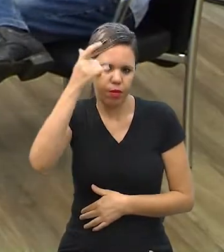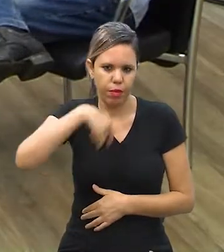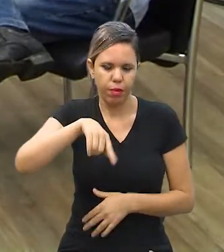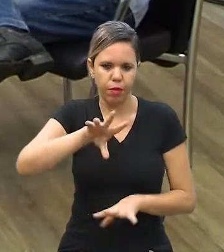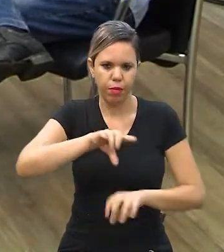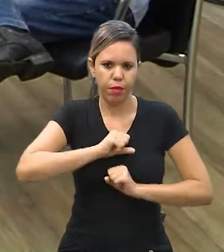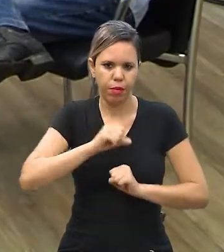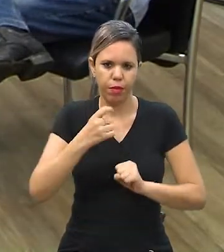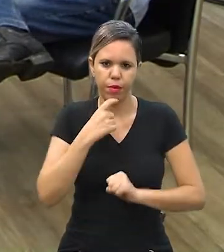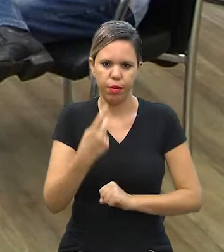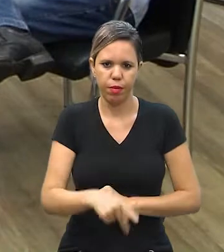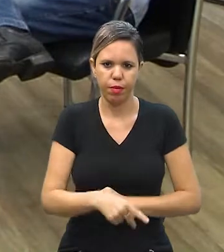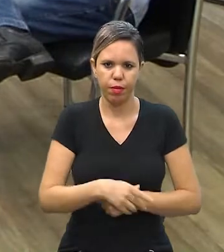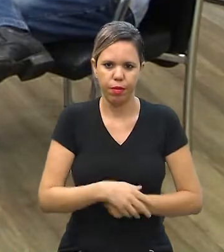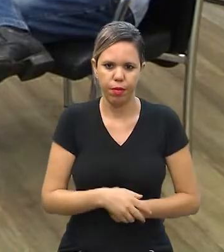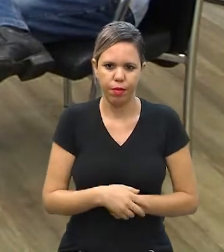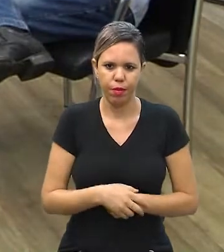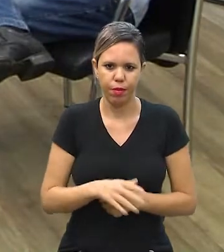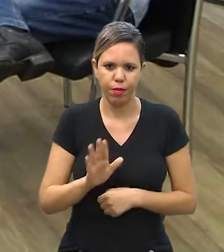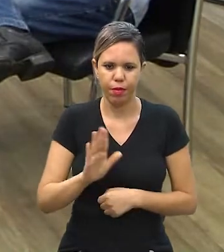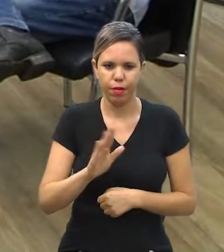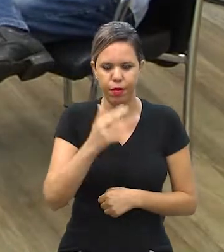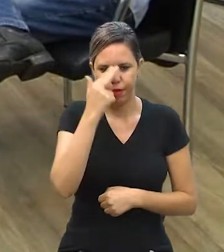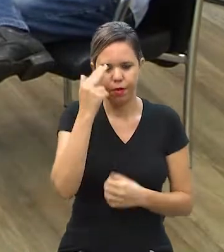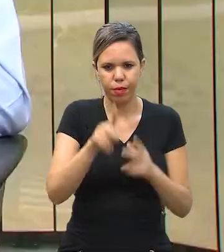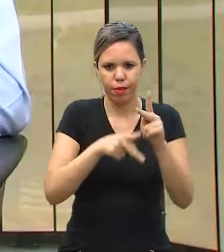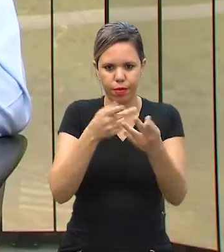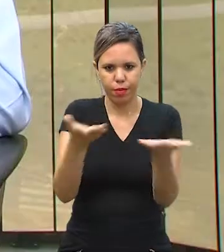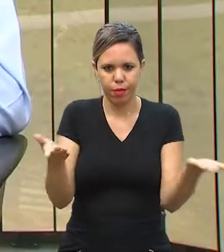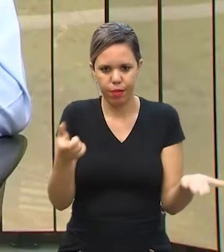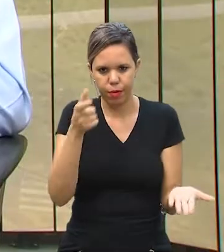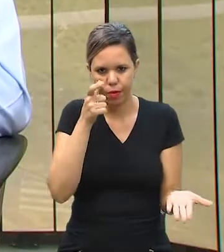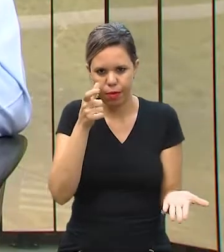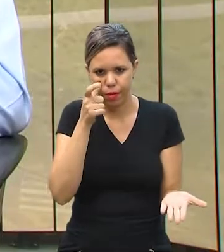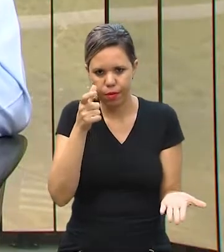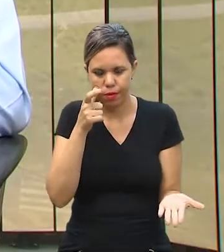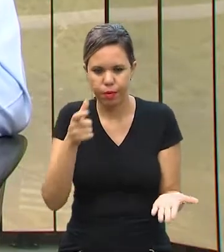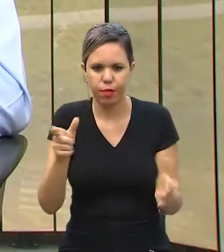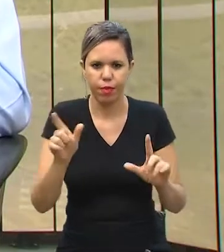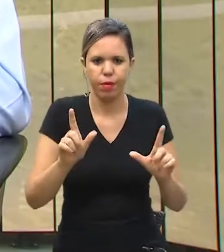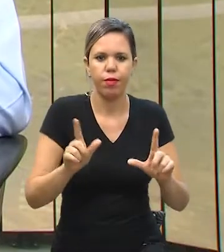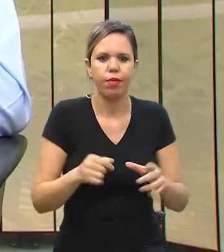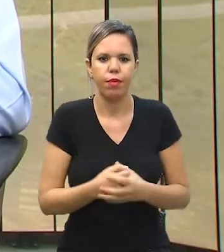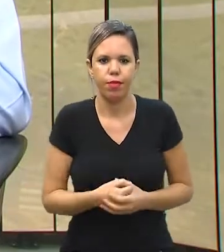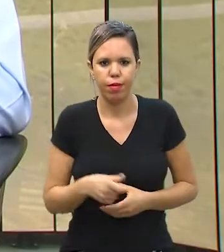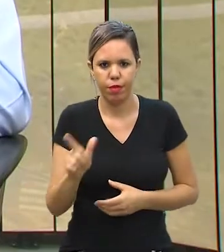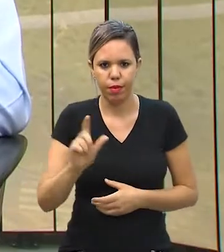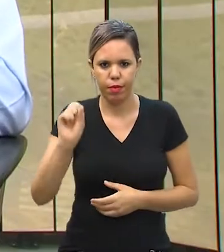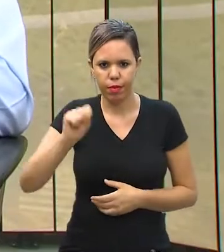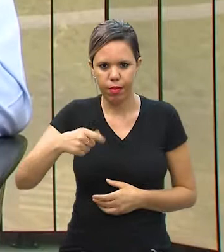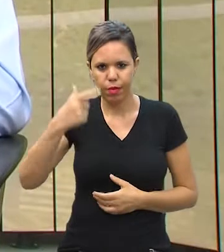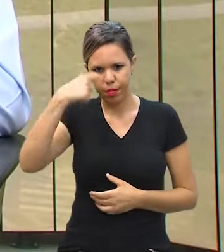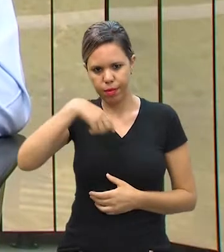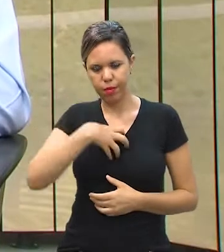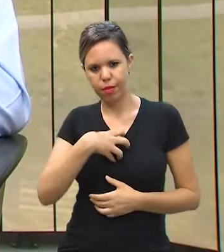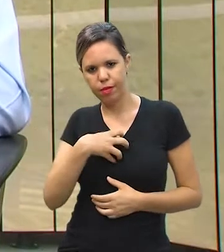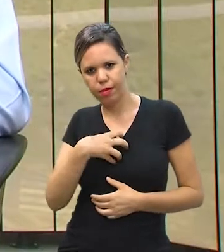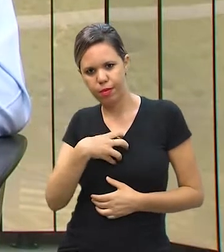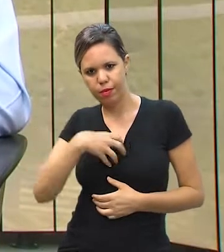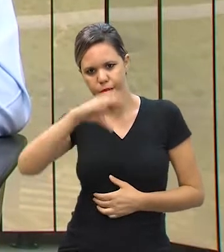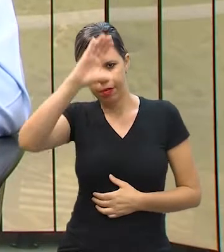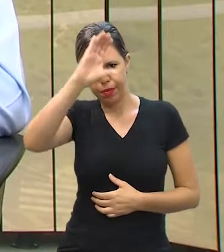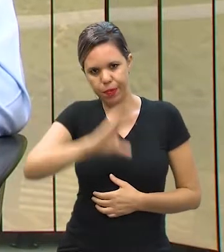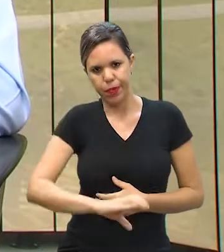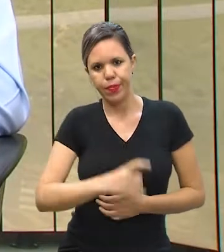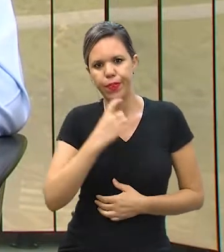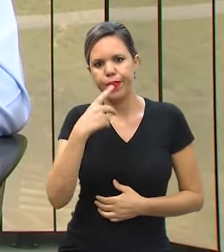campineiro nato? Olá, Gabriel. Olá a todos que nos assistem. Claro, me sinto um cidadão